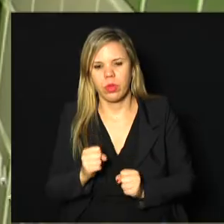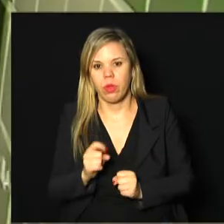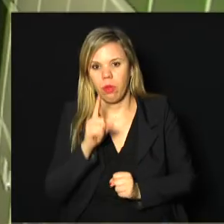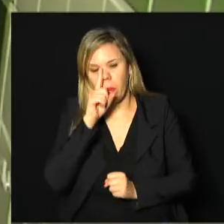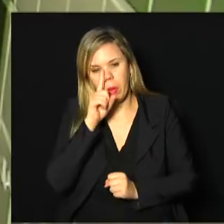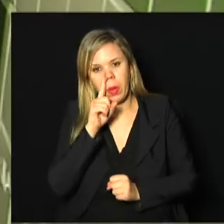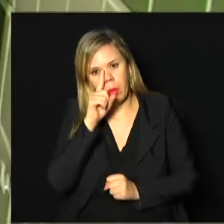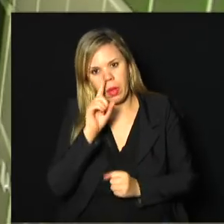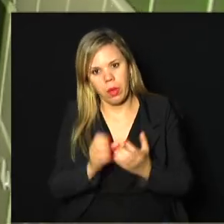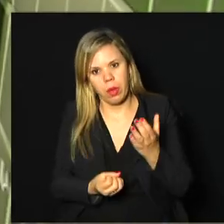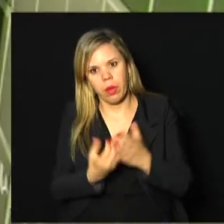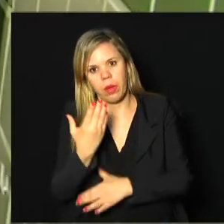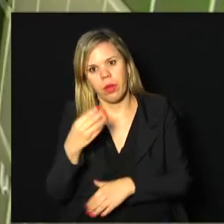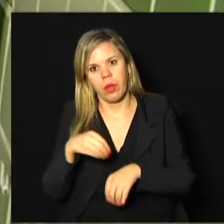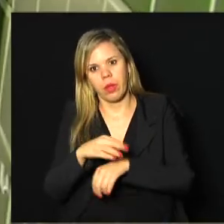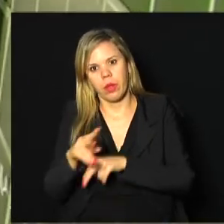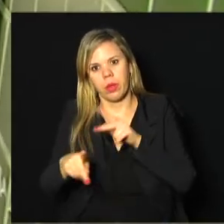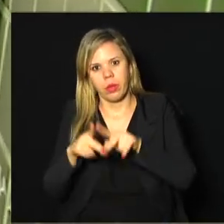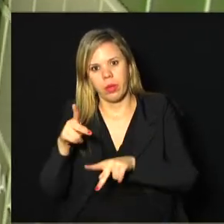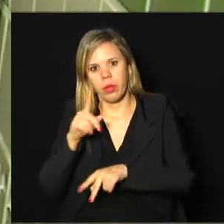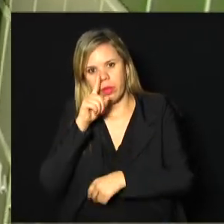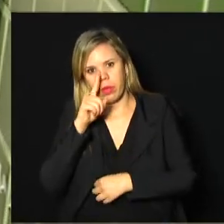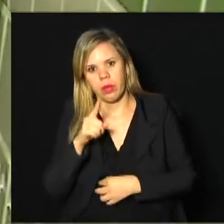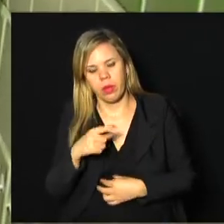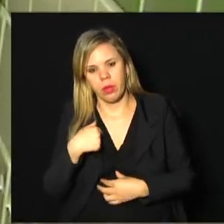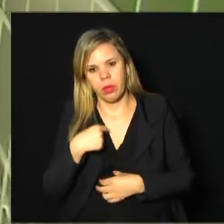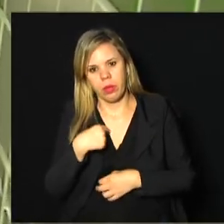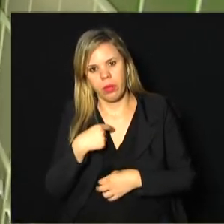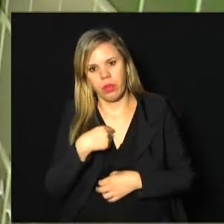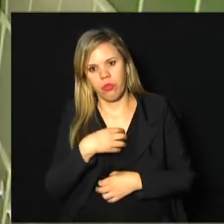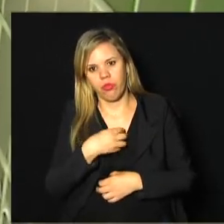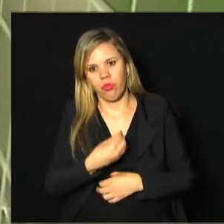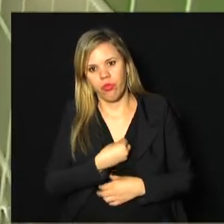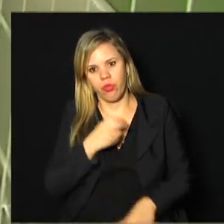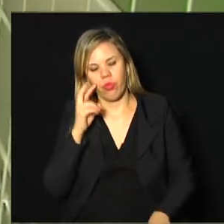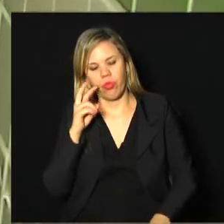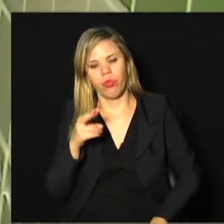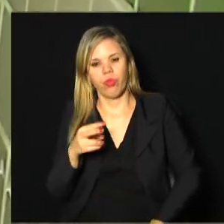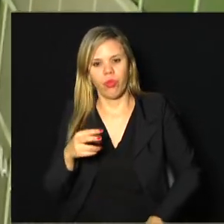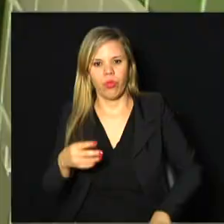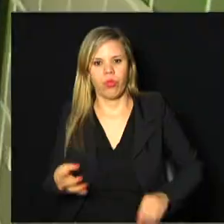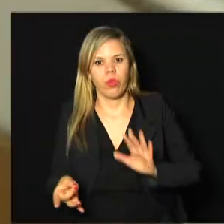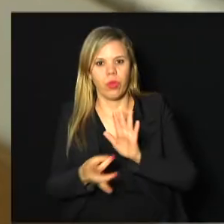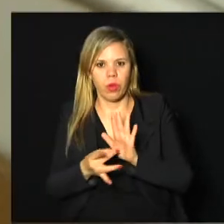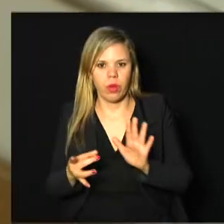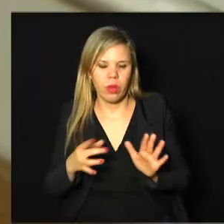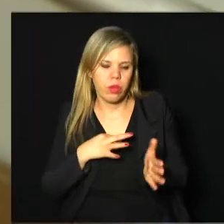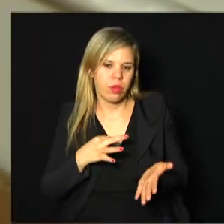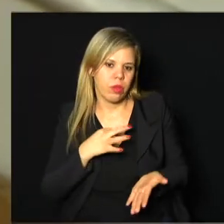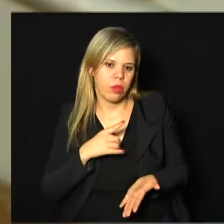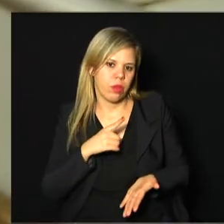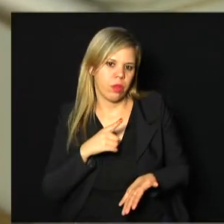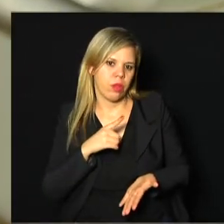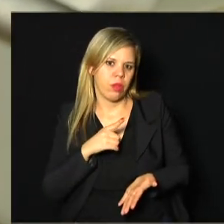que eu coloco a comunidade em risco, na minha maneira de ver, isso deveria ter